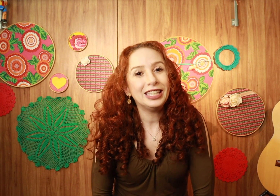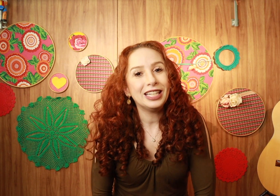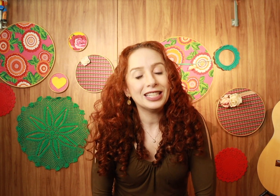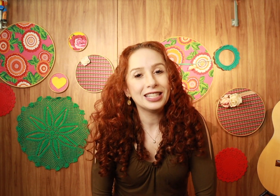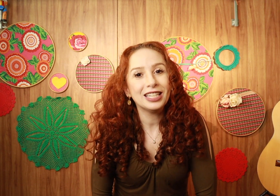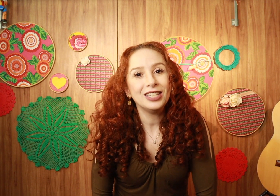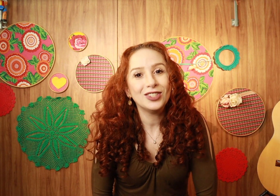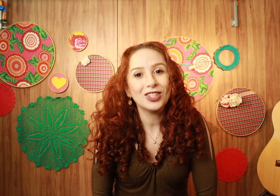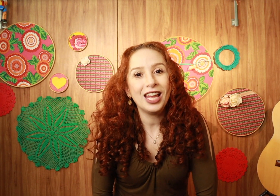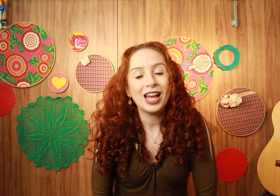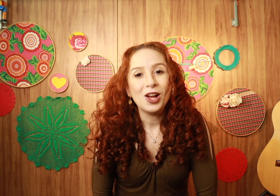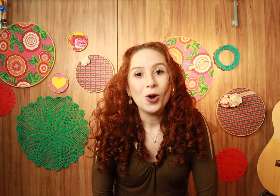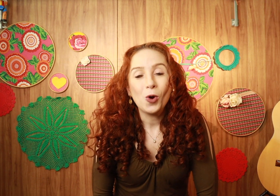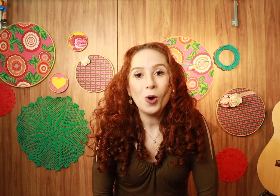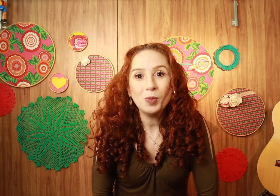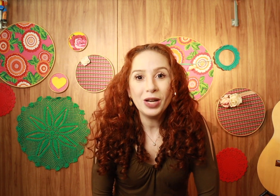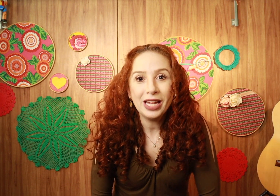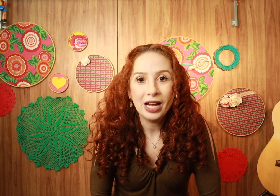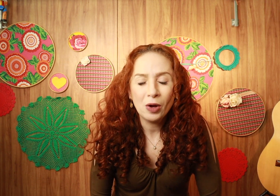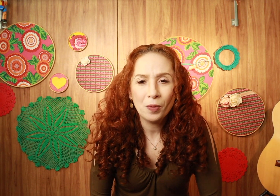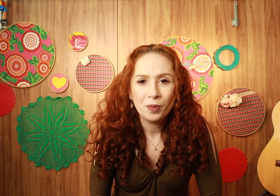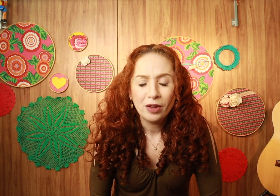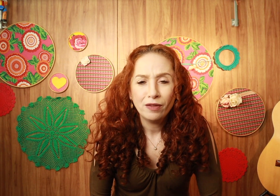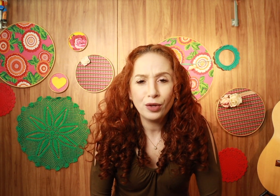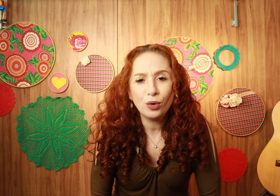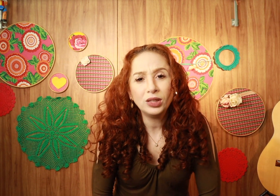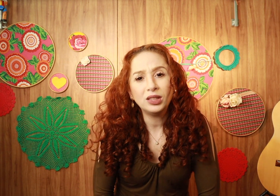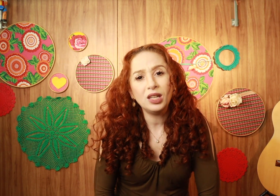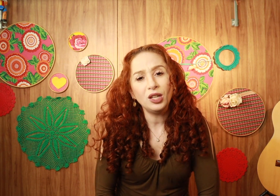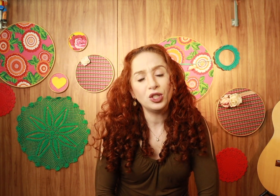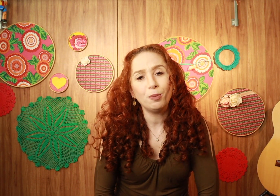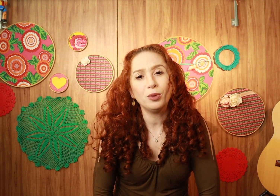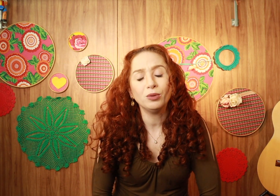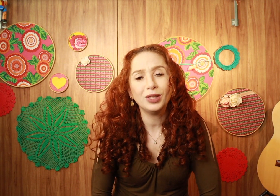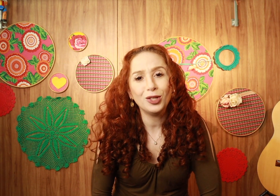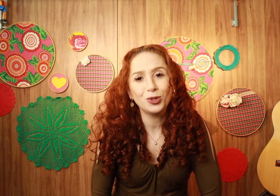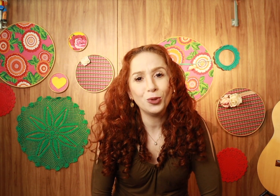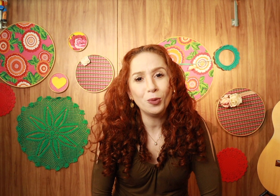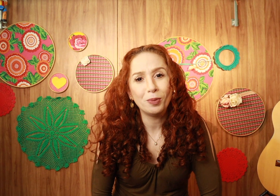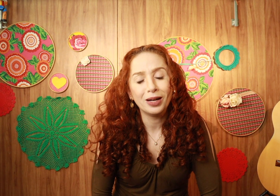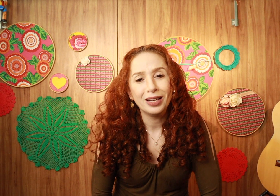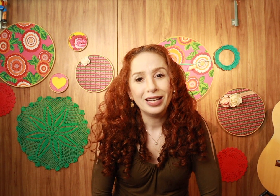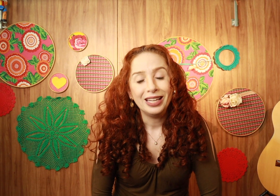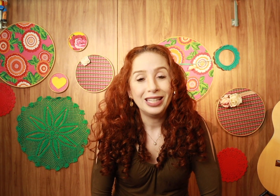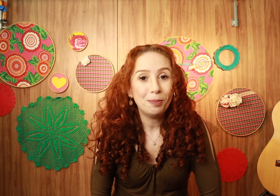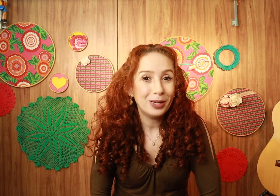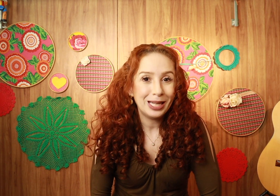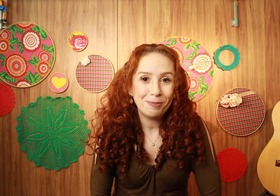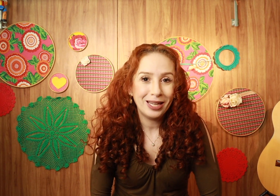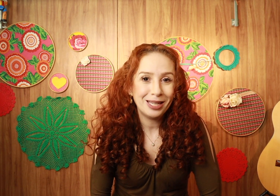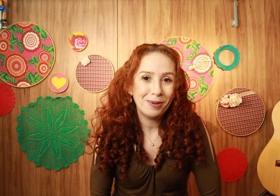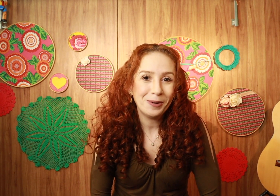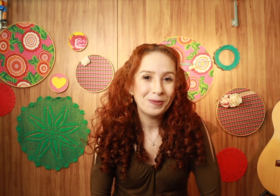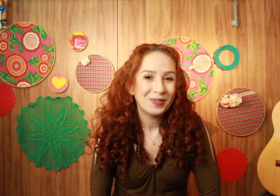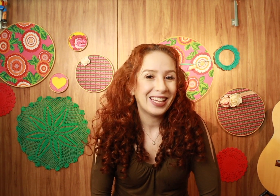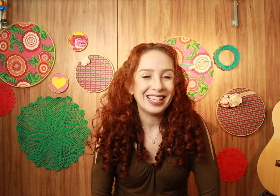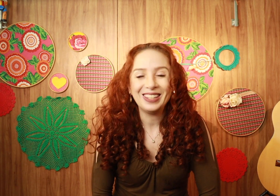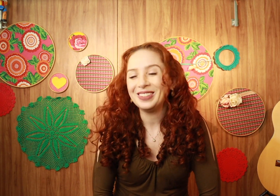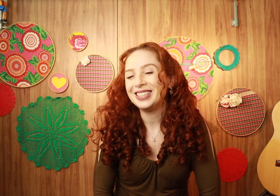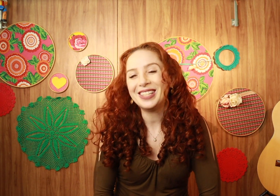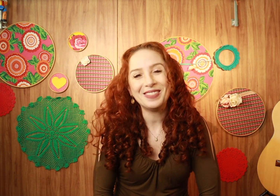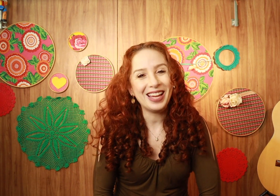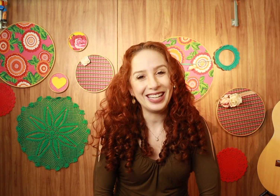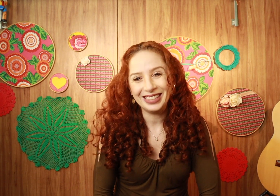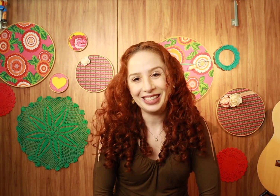que interessante, né? Como o leão ficou triste por não ter juba e depois ele percebeu que